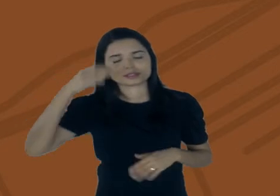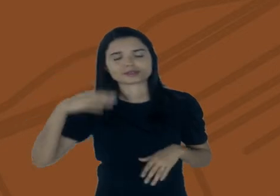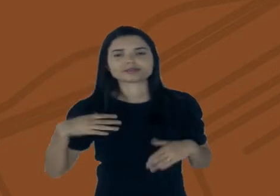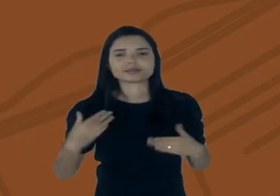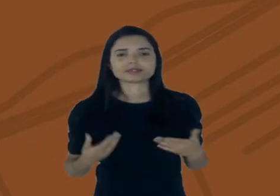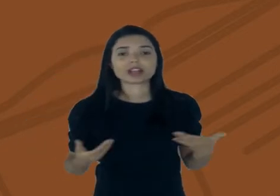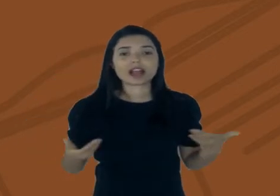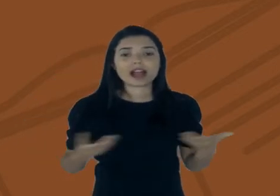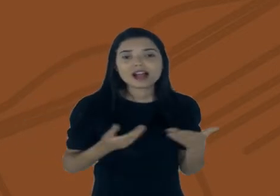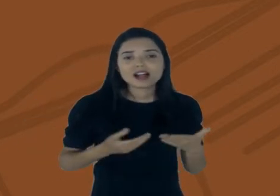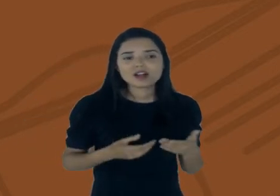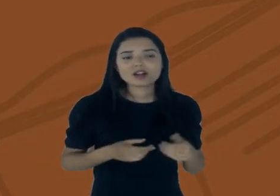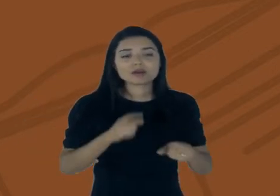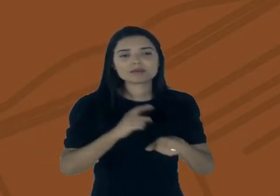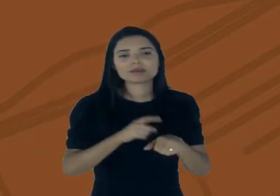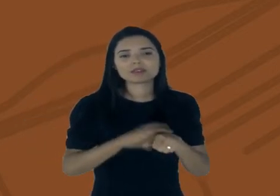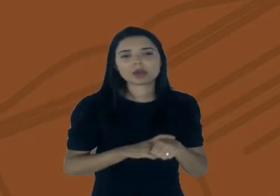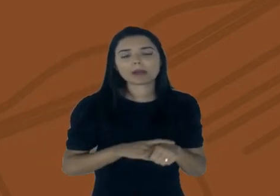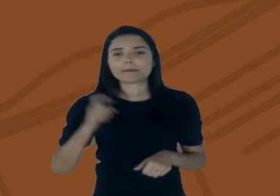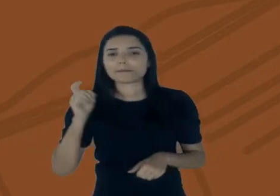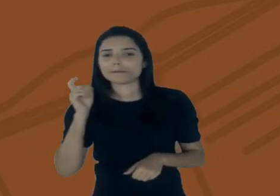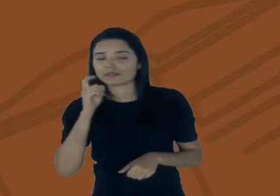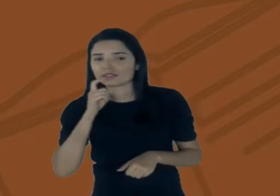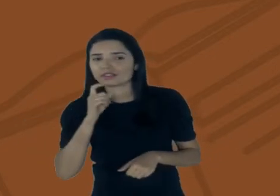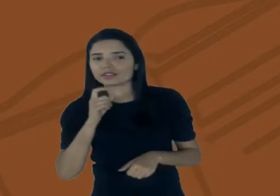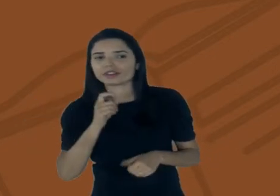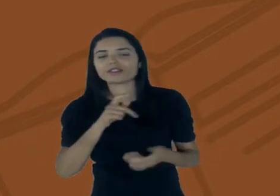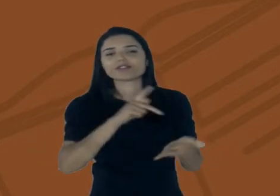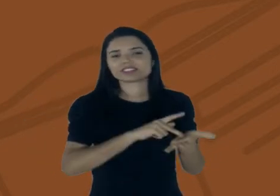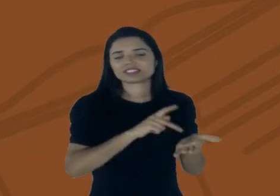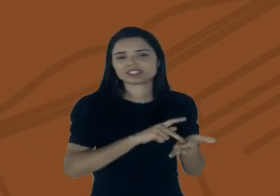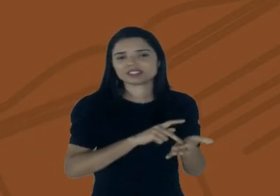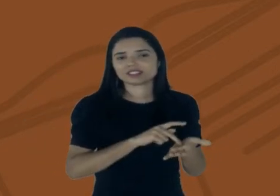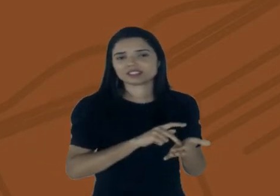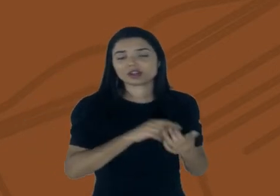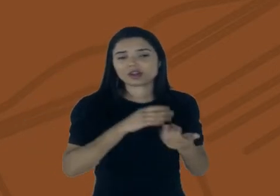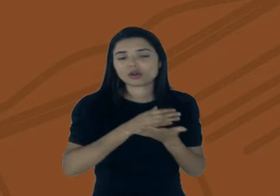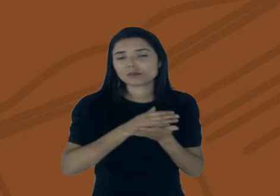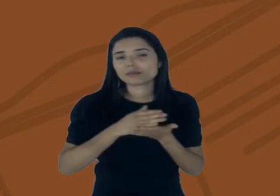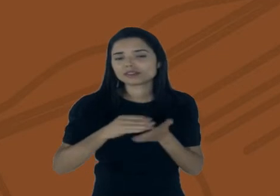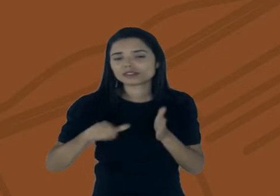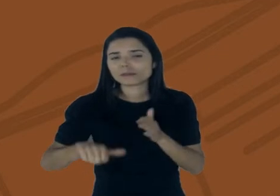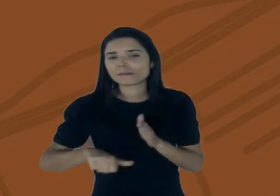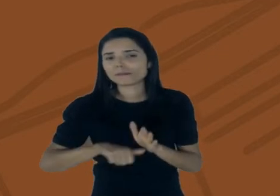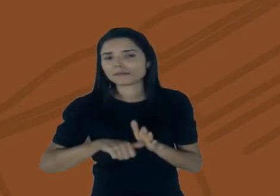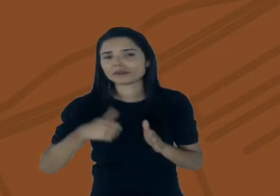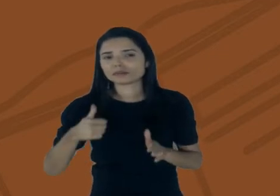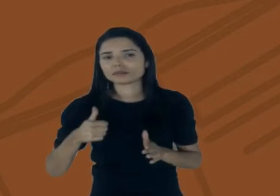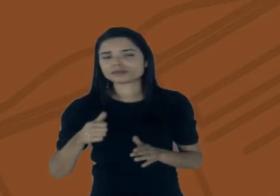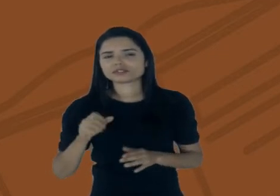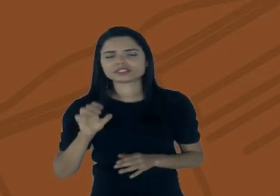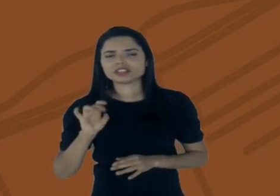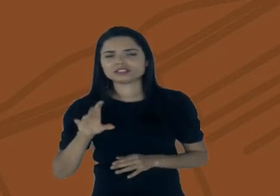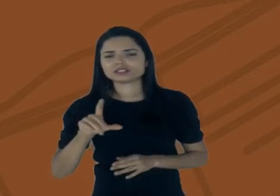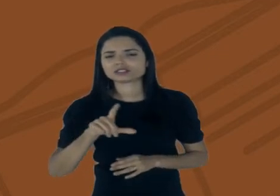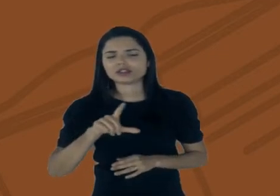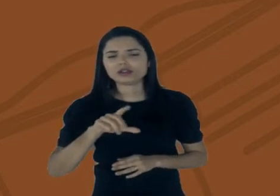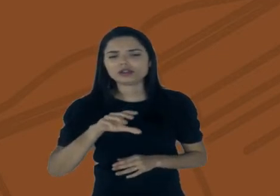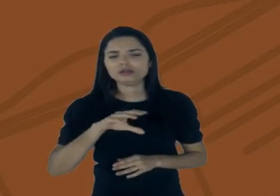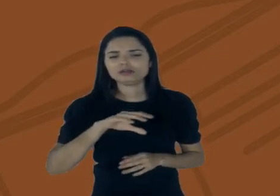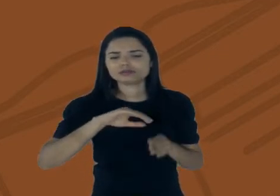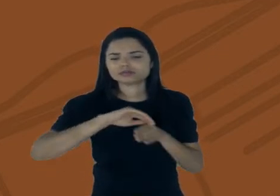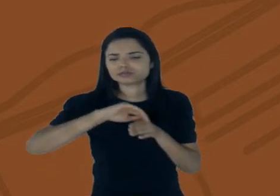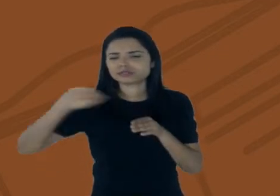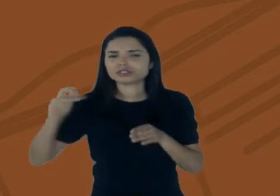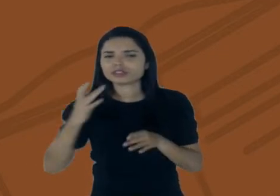momento dos mitos e verdades em relação a essa doença. Começando pelo primeiro, Basta retirar o sal da comida para